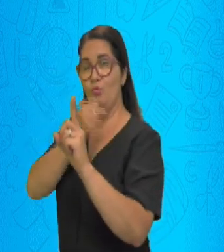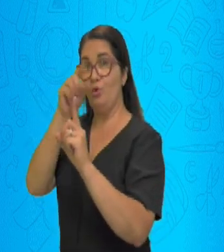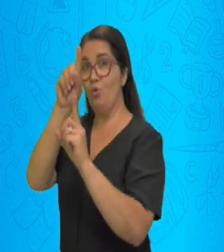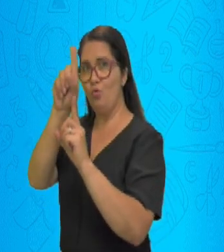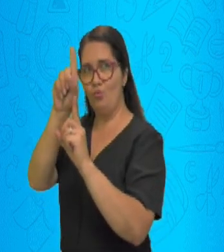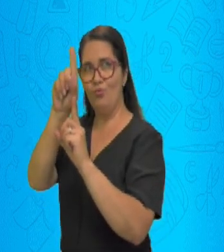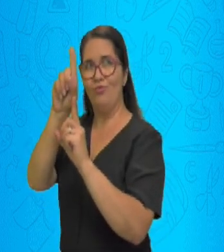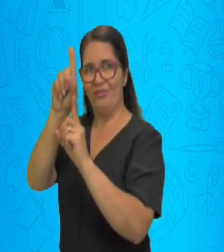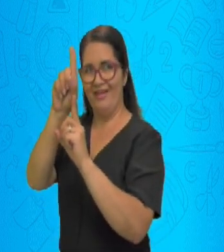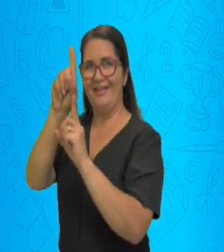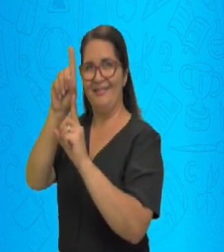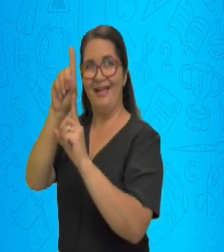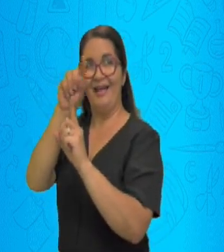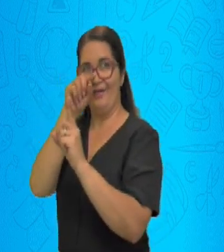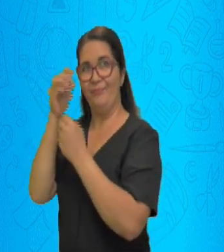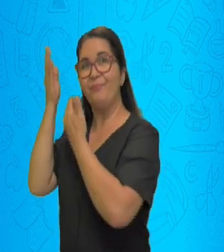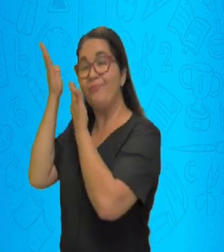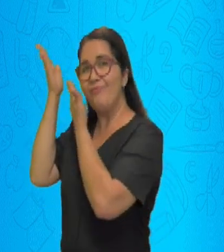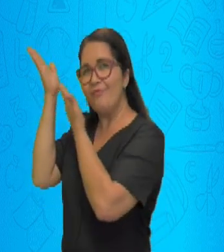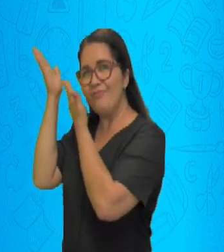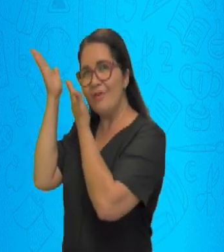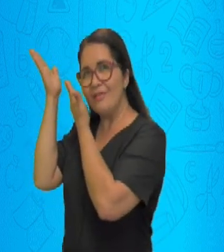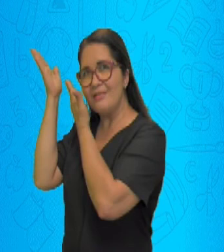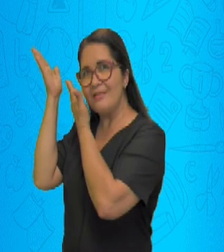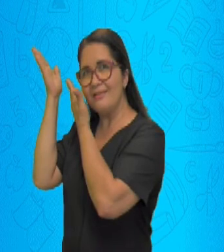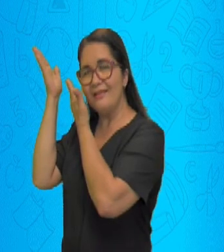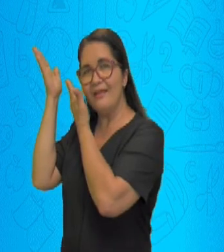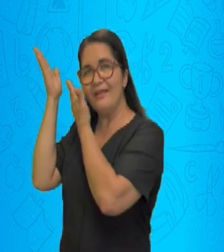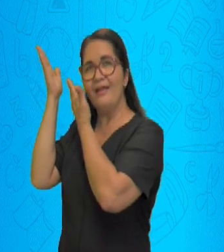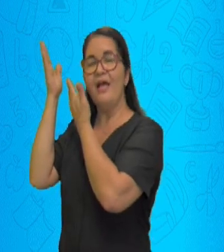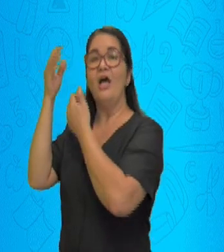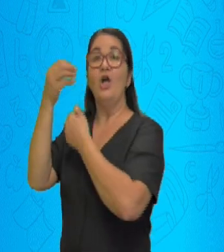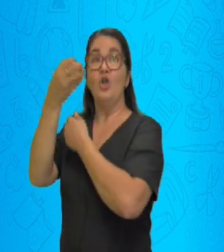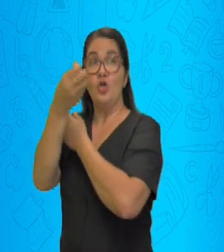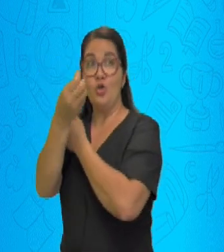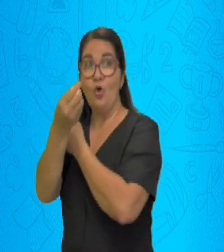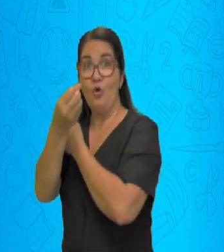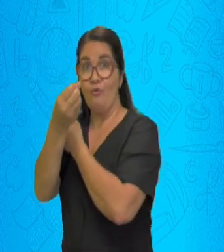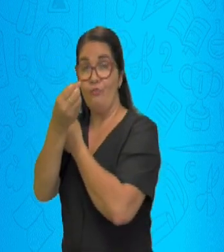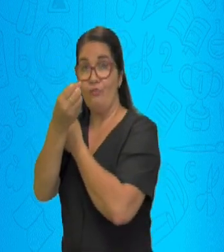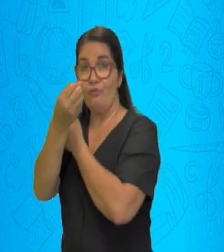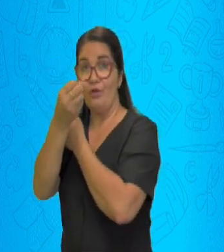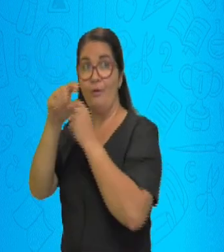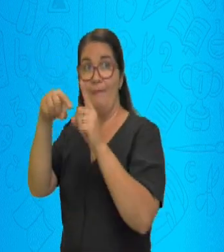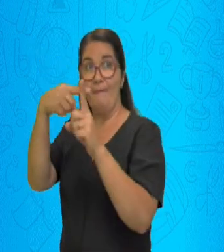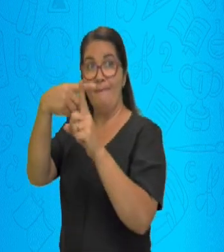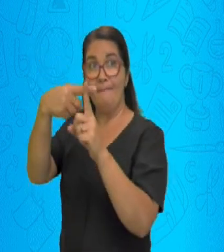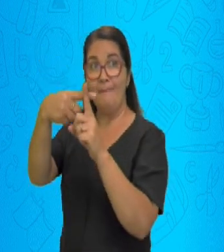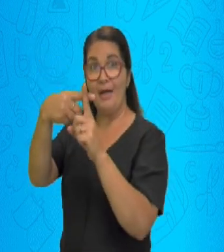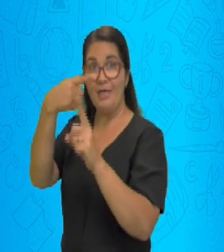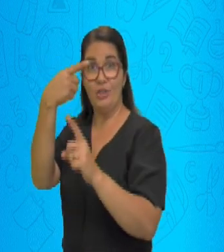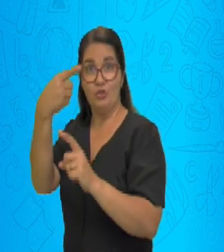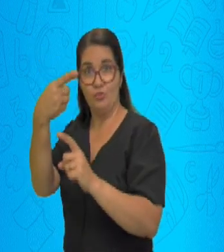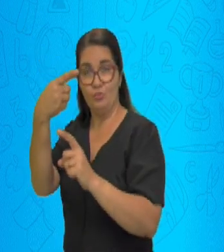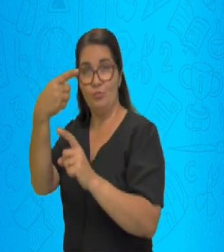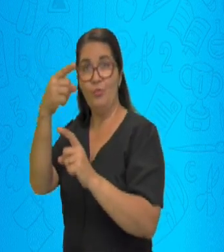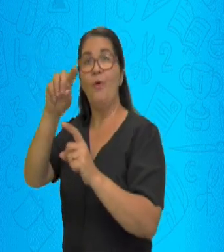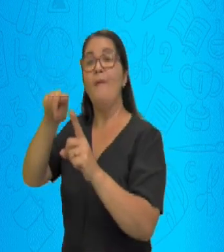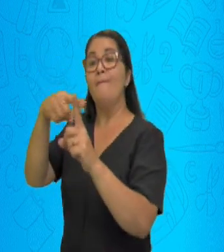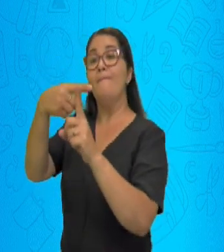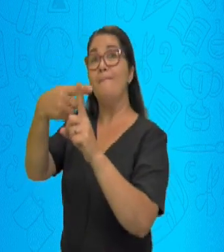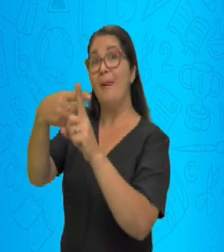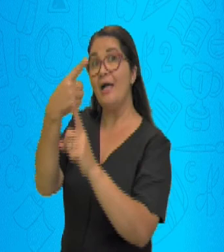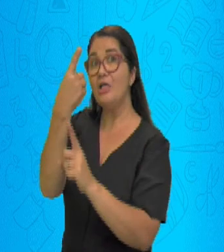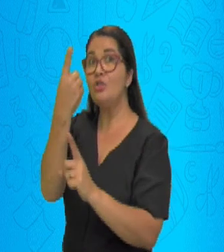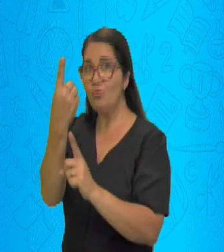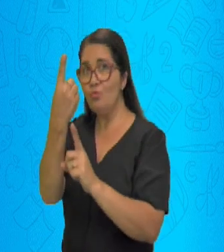9, 10. 10 mais 1, 11 também. Vamos colocar aqui, 11. Vamos deixar o